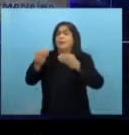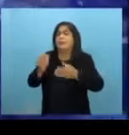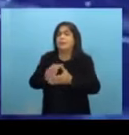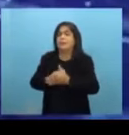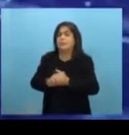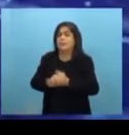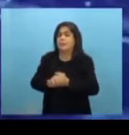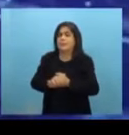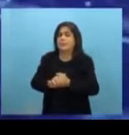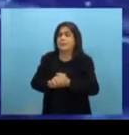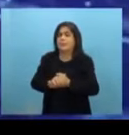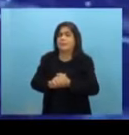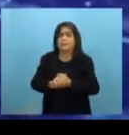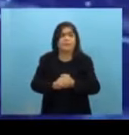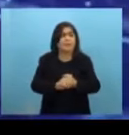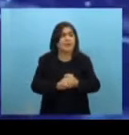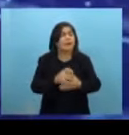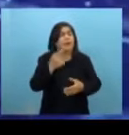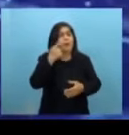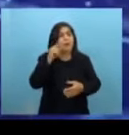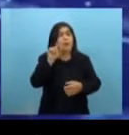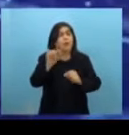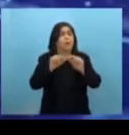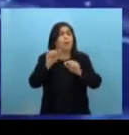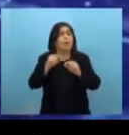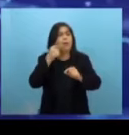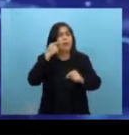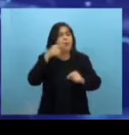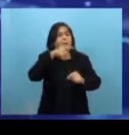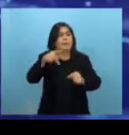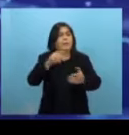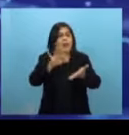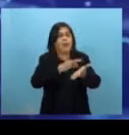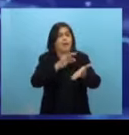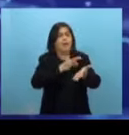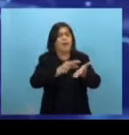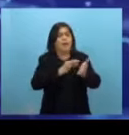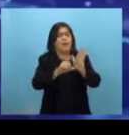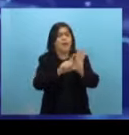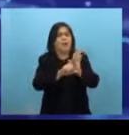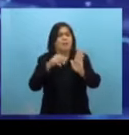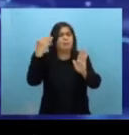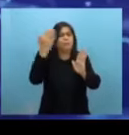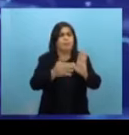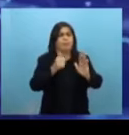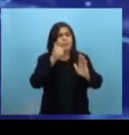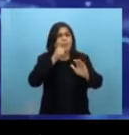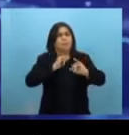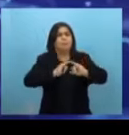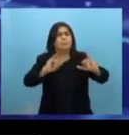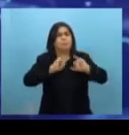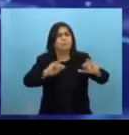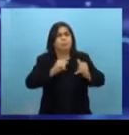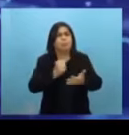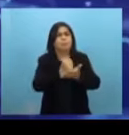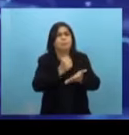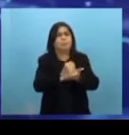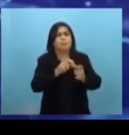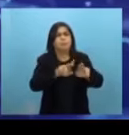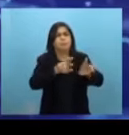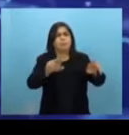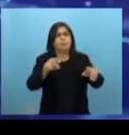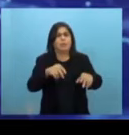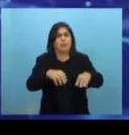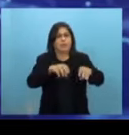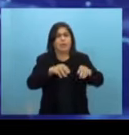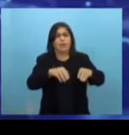repórteres. Fica mais informada, nunca se teve um presidente para sancionar tantas leis que beneficiam as mulheres. A questão da posse de